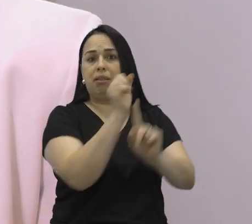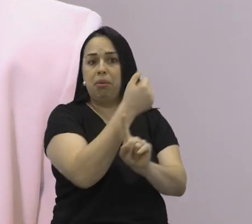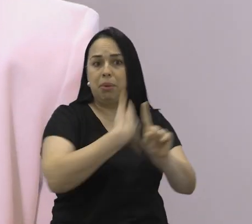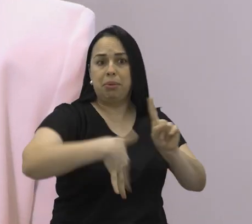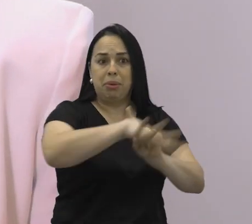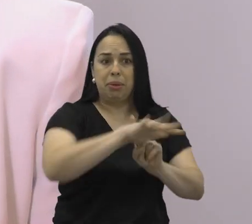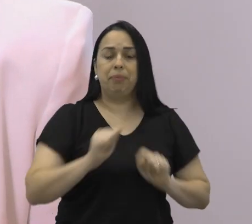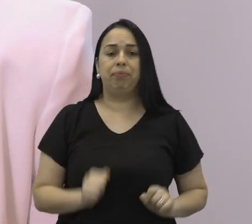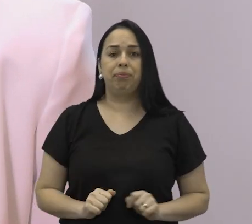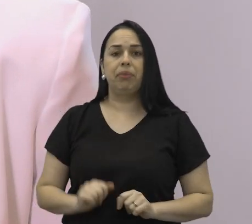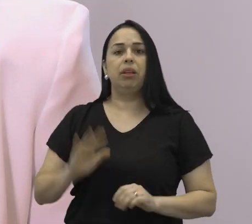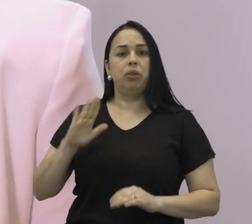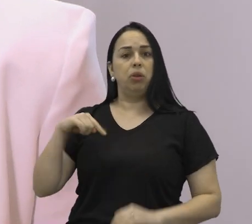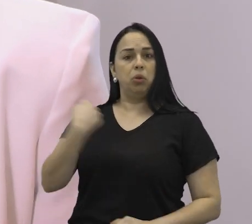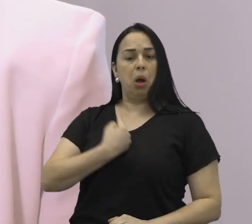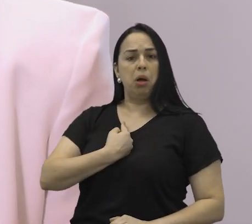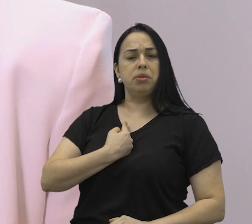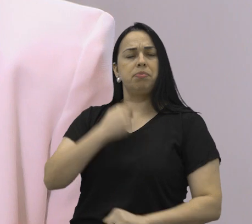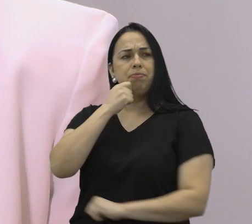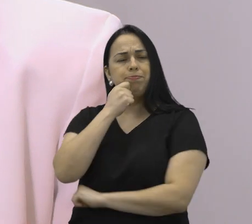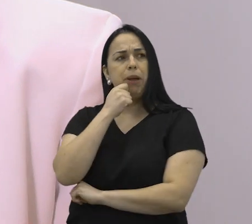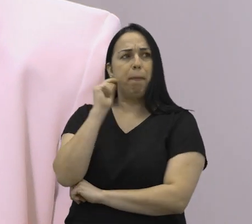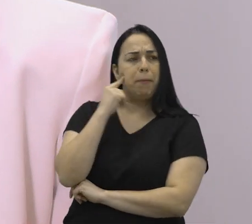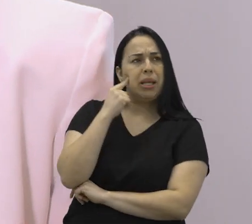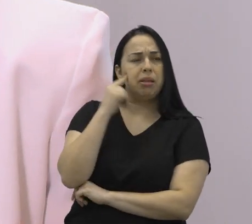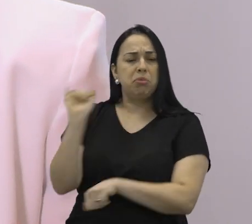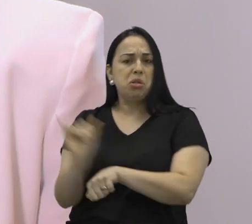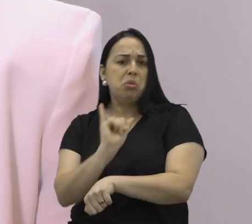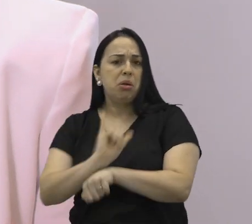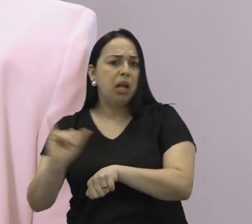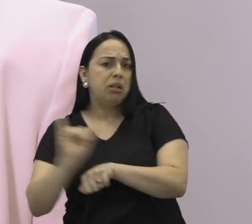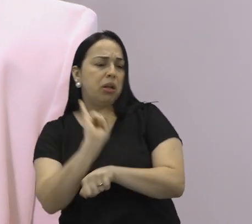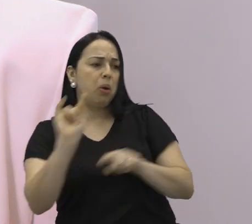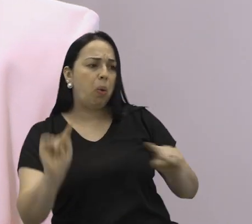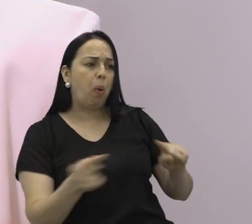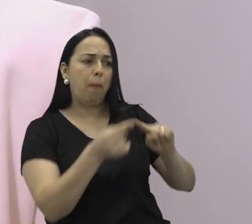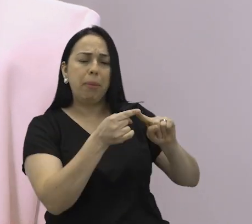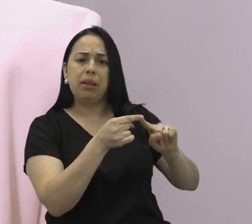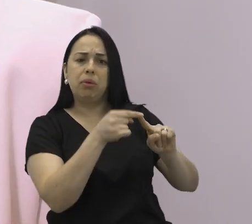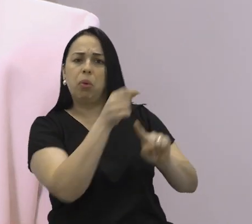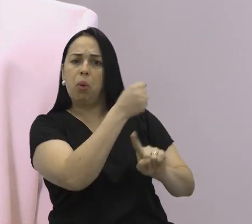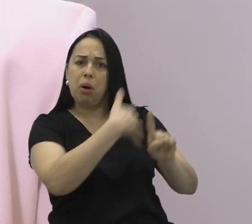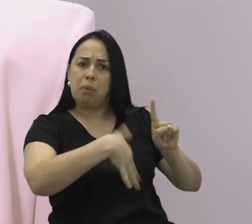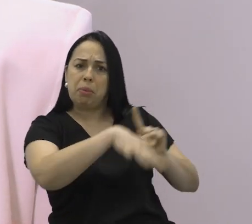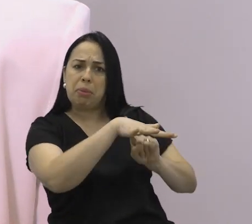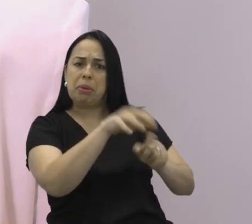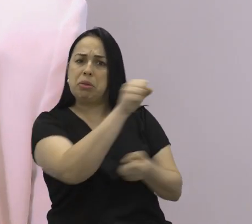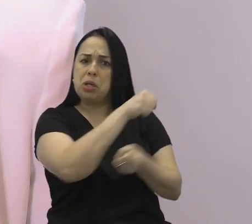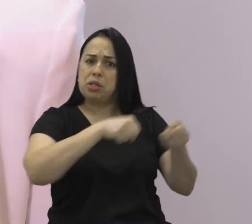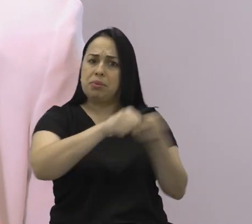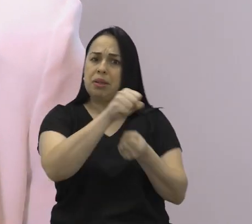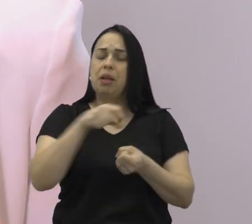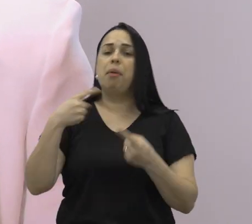sentiu muita necessidade de ter uma prática ambiental aqui no consultório, justamente porque a gente usa equipamentos